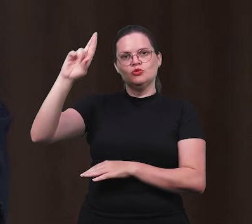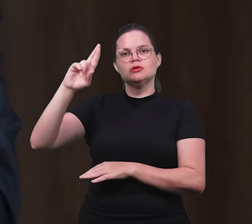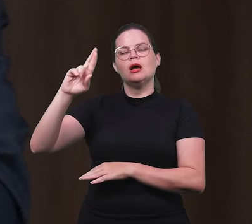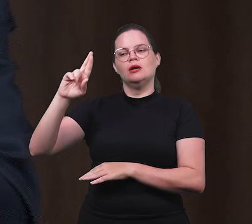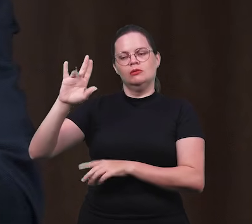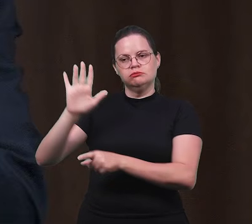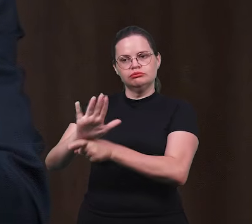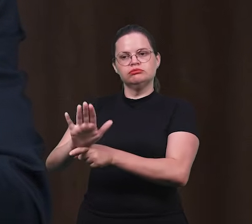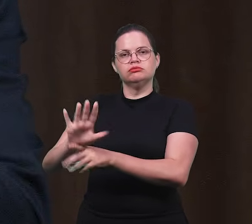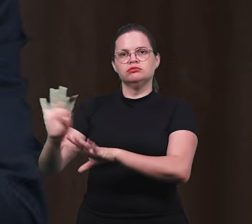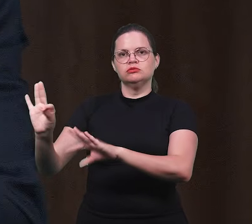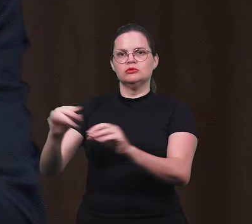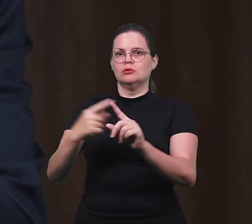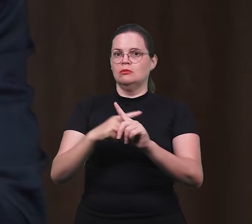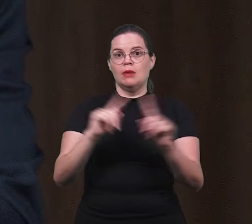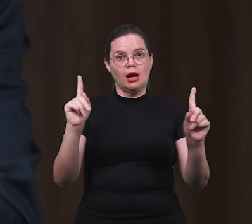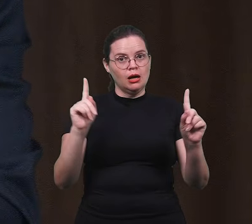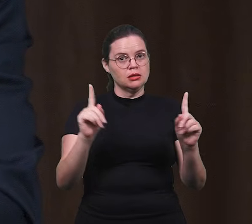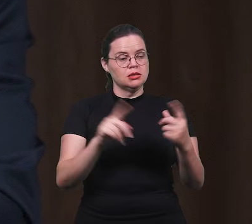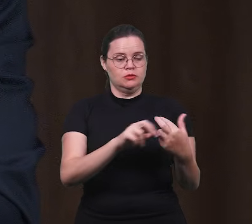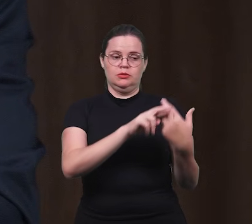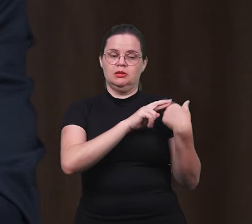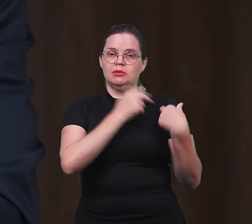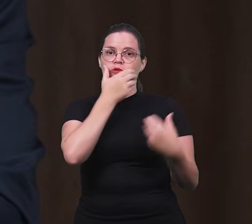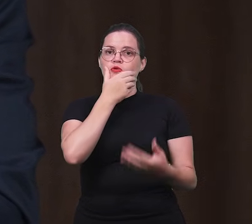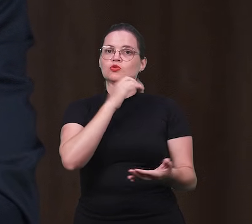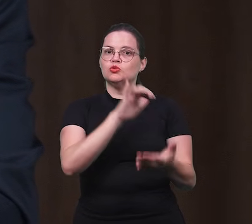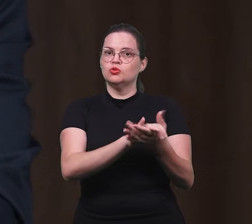Senhor, mas cabe aqui ao marido.